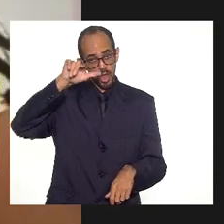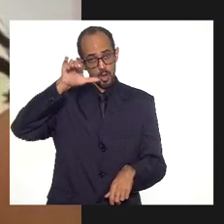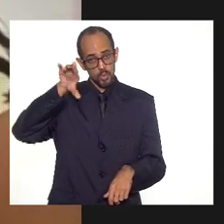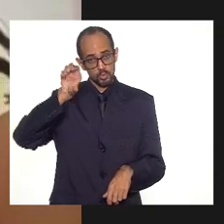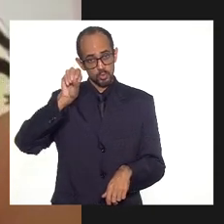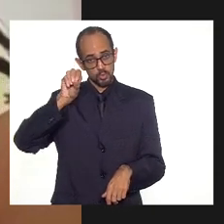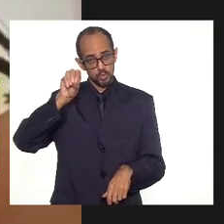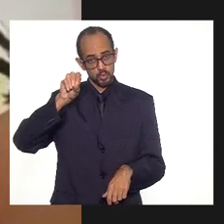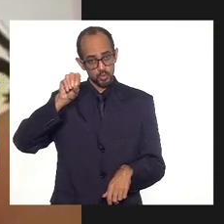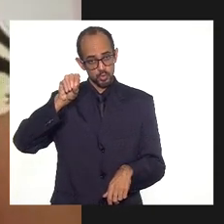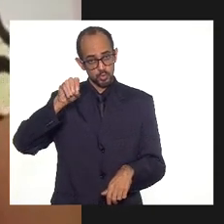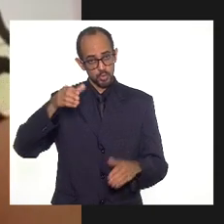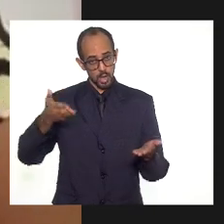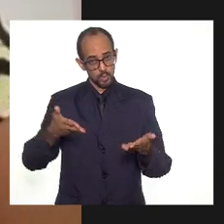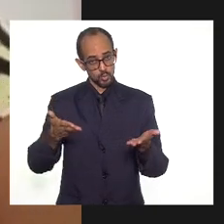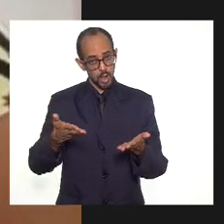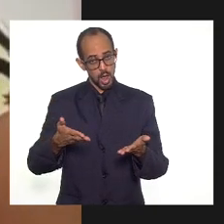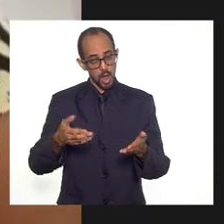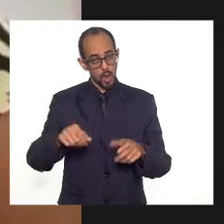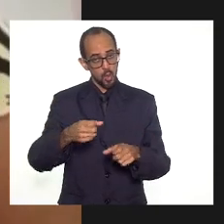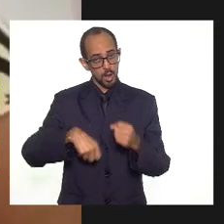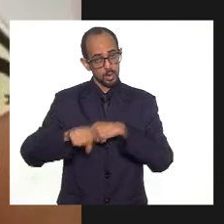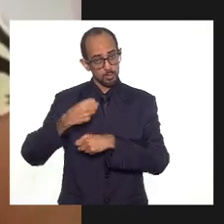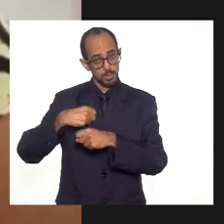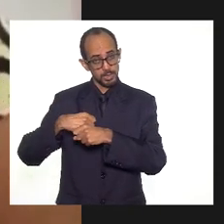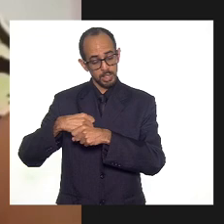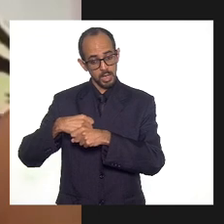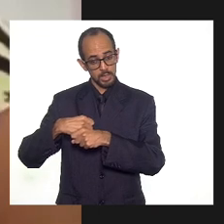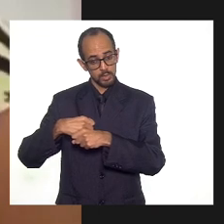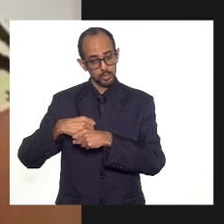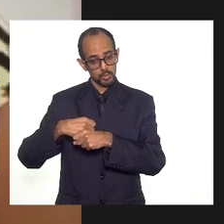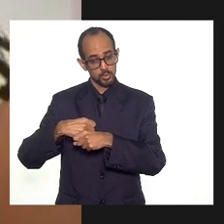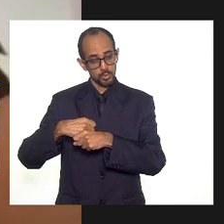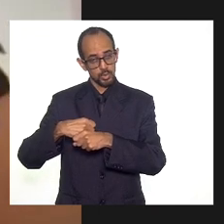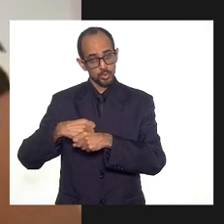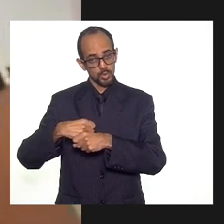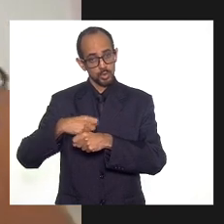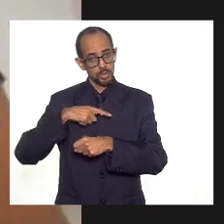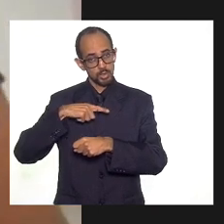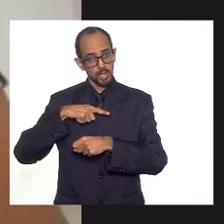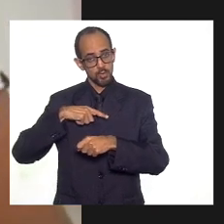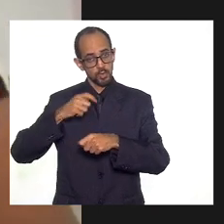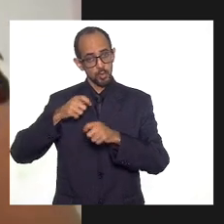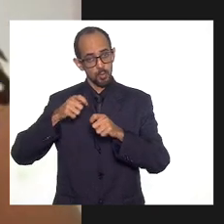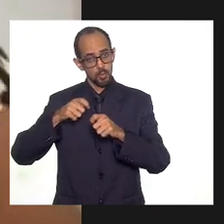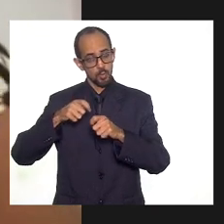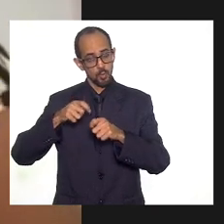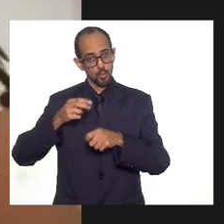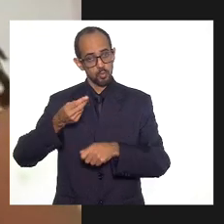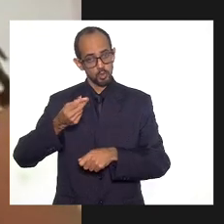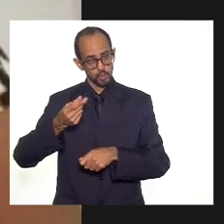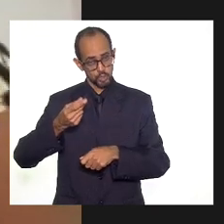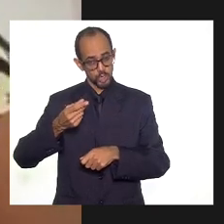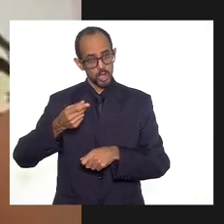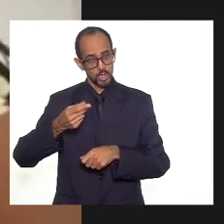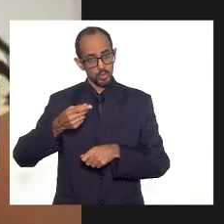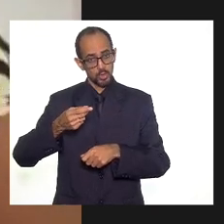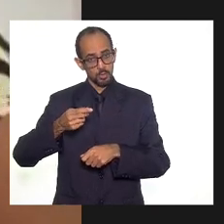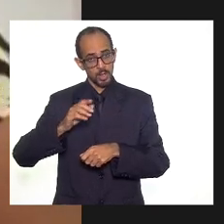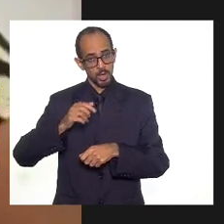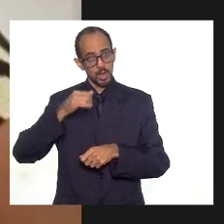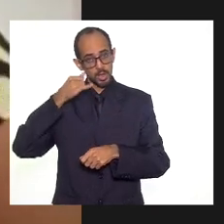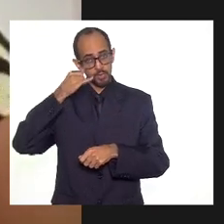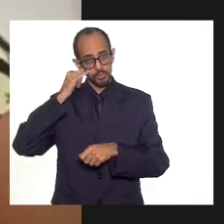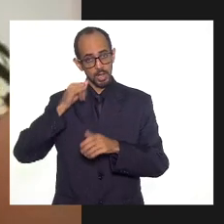atual, a gente viu que no ano passado já teve um recurso importante do Fundo de Combate à Pobreza que